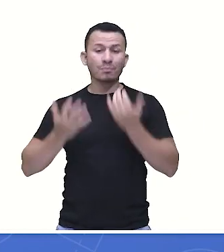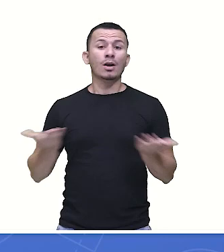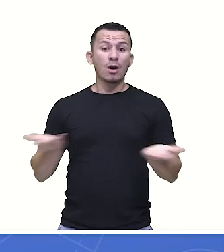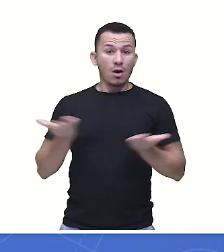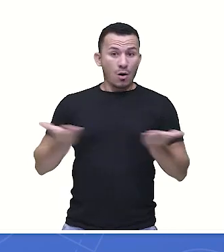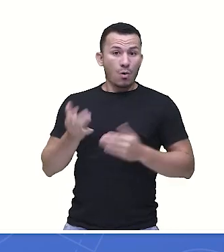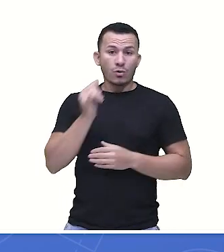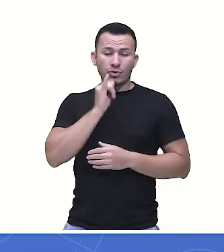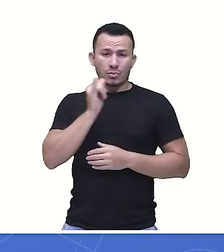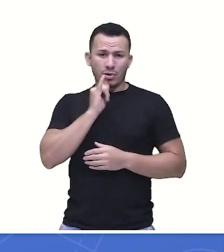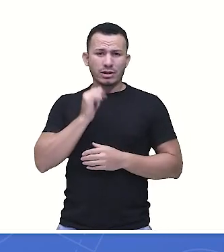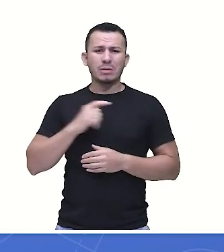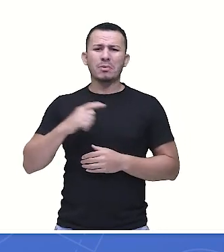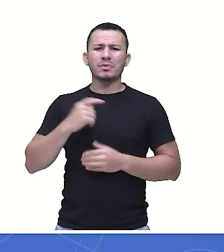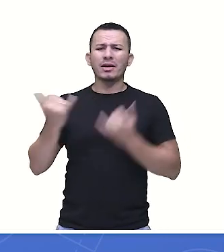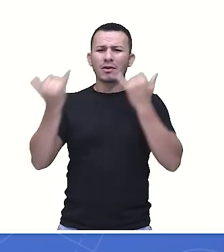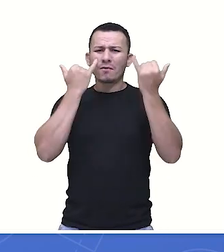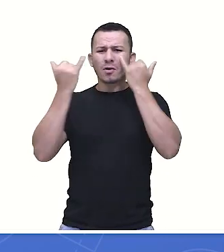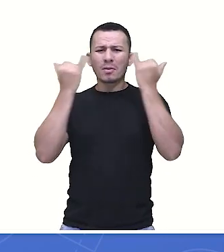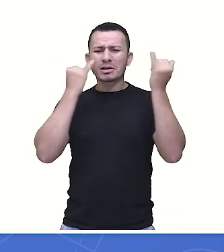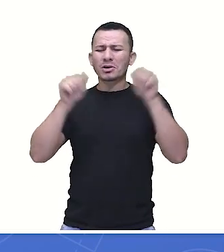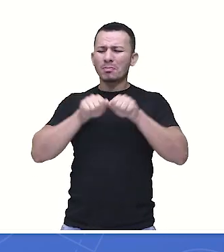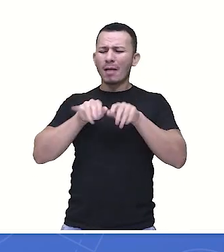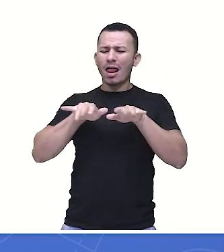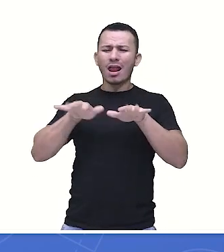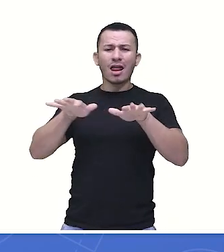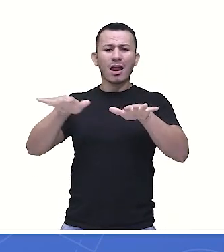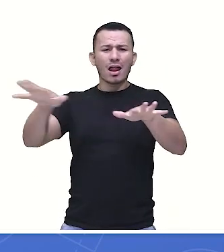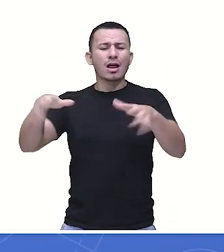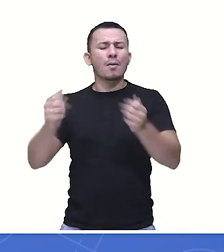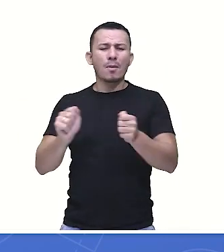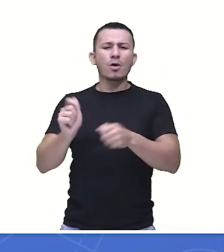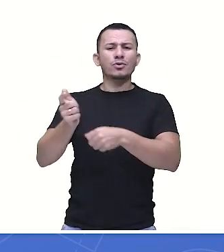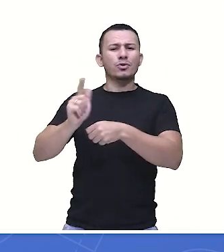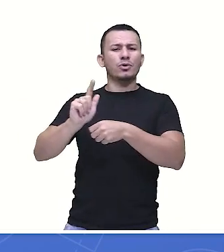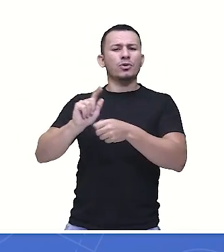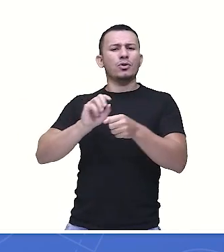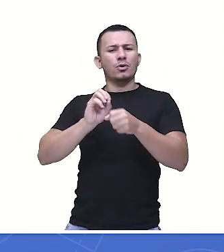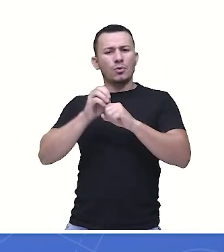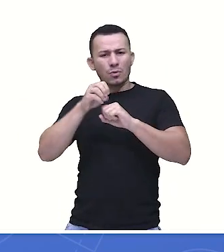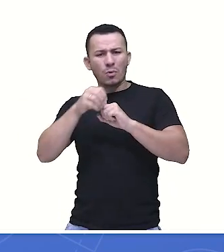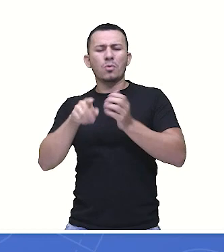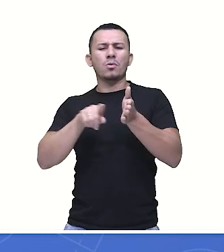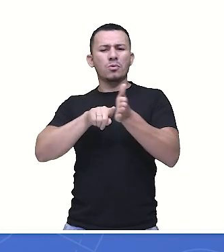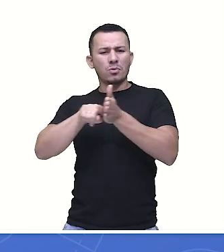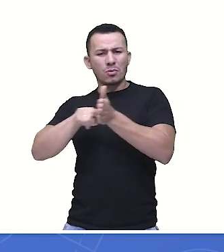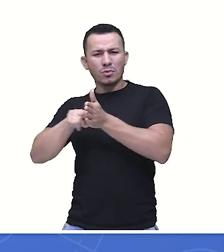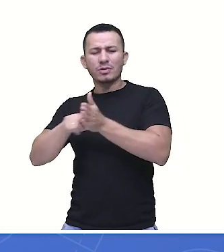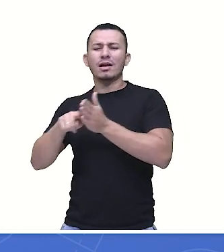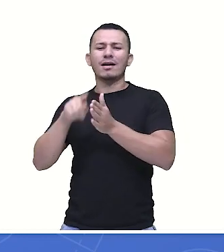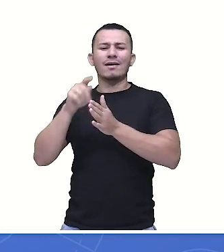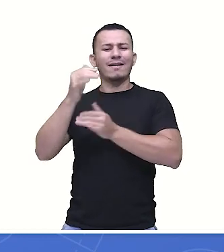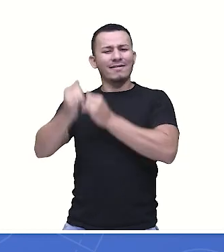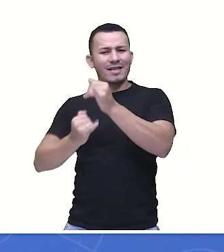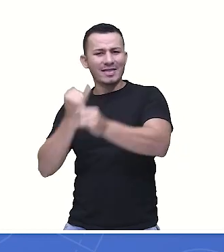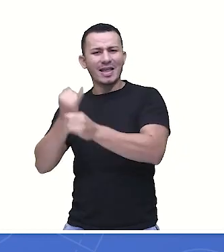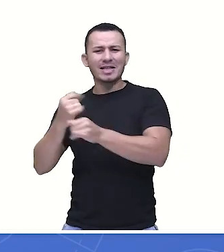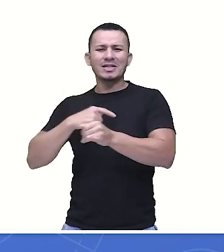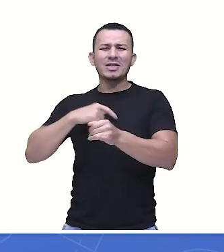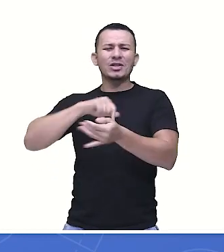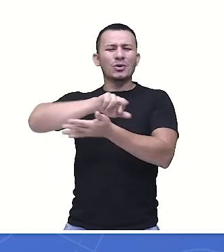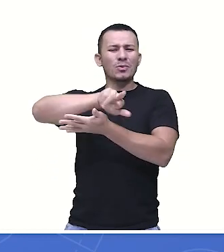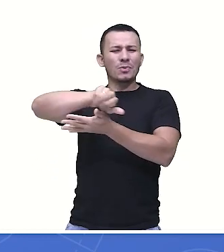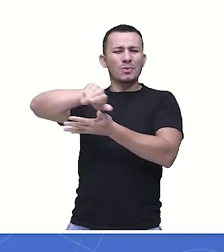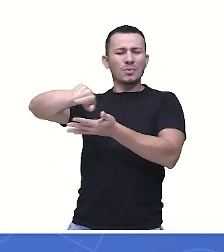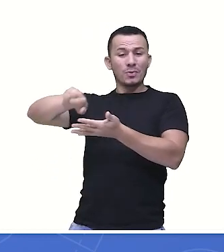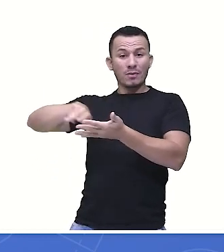uma enxurrada de informação, é só você ir no Google, na internet, você tem muita informação. Mas de todas essas informações,